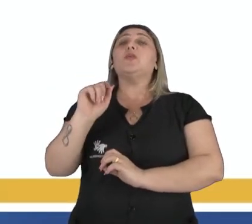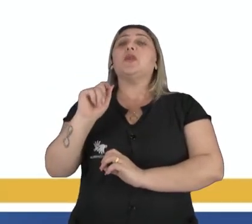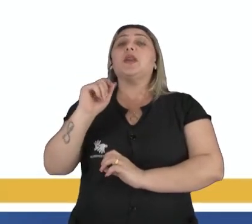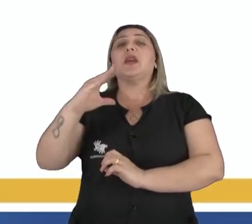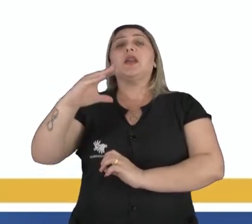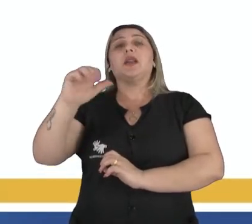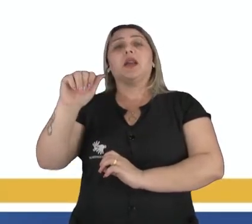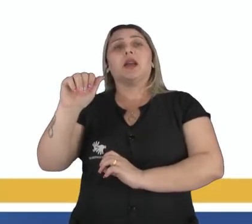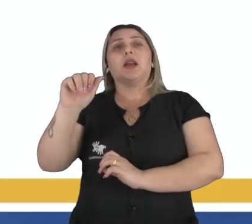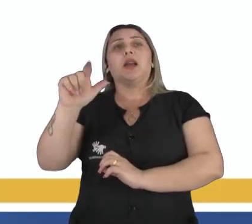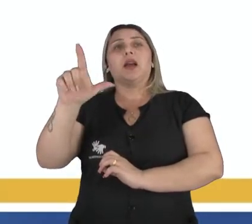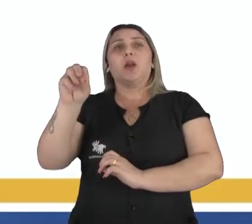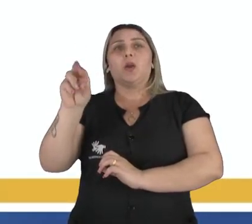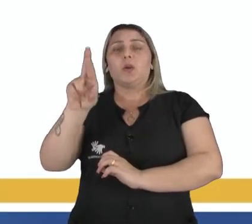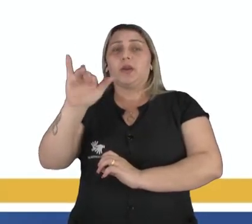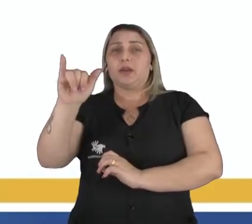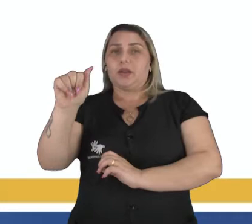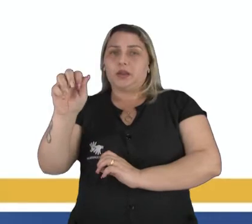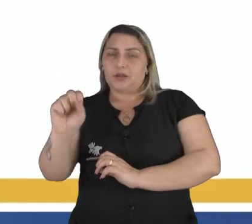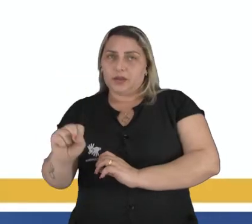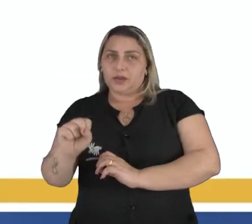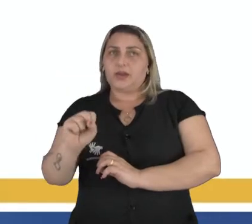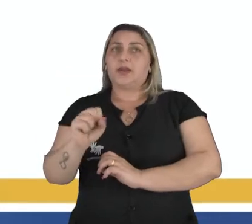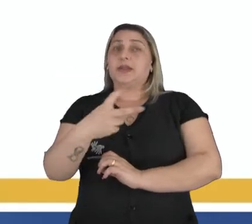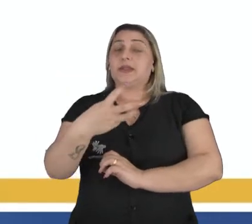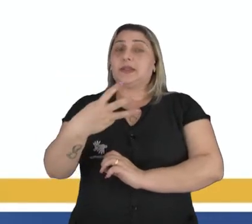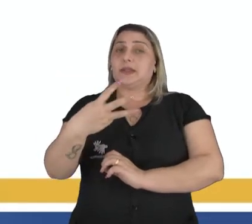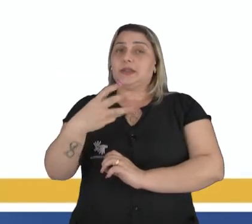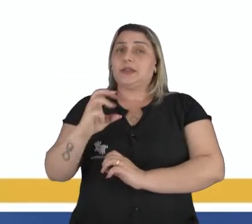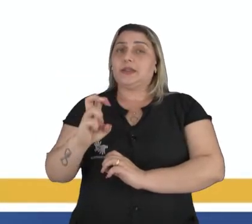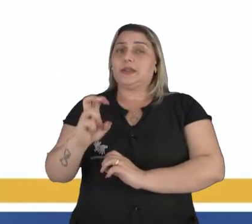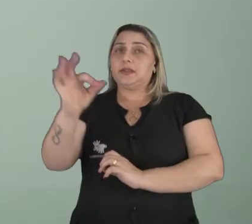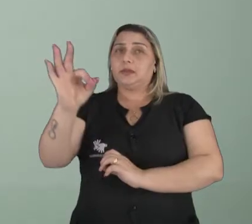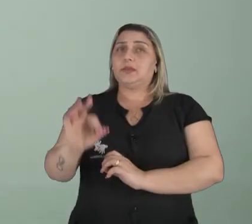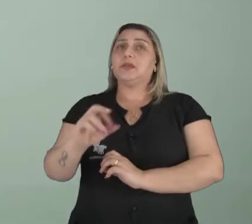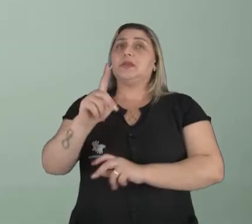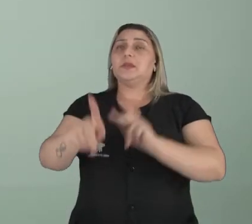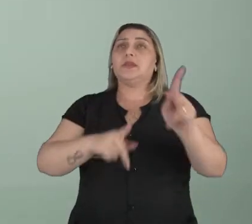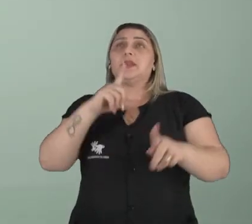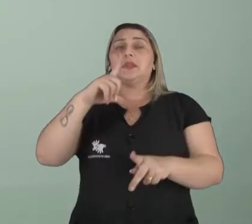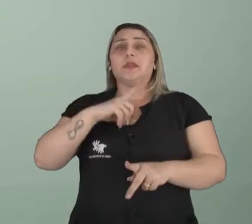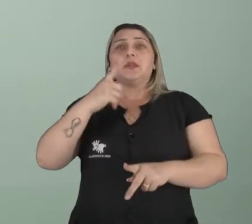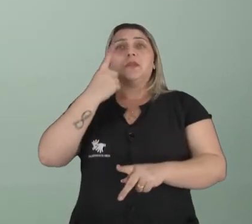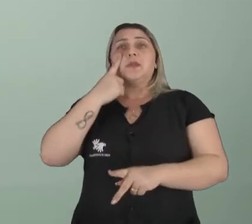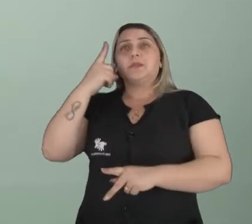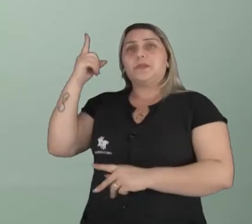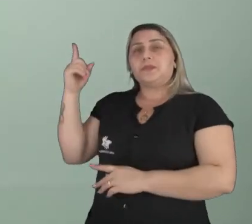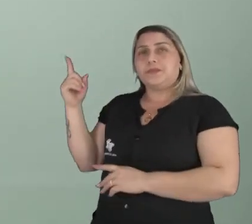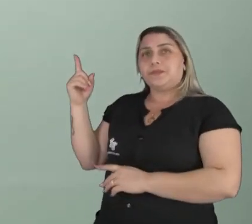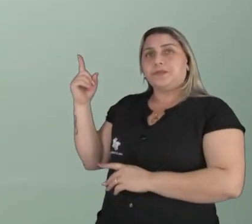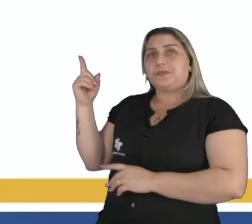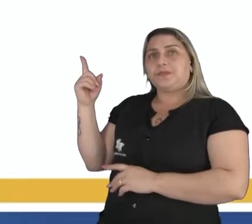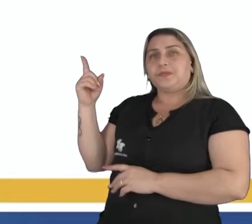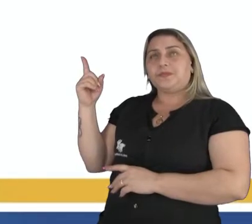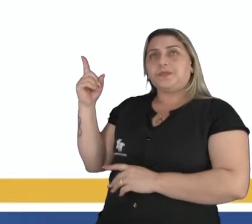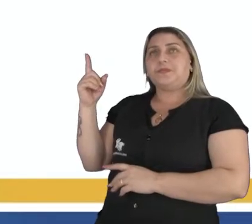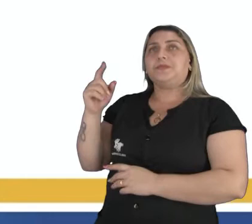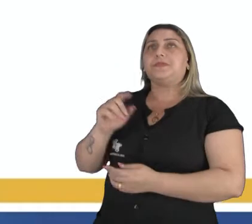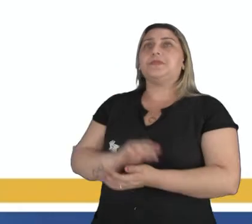calorias 35 por cento da população tem esse perfil eu peço sempre que vocês observe a imagem de cada